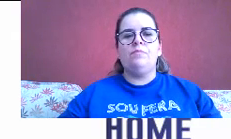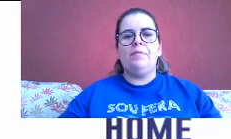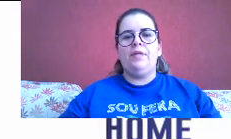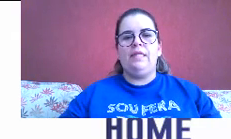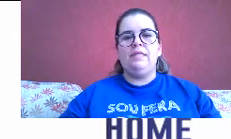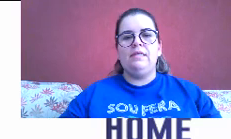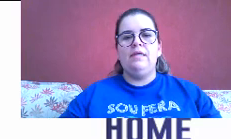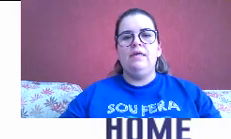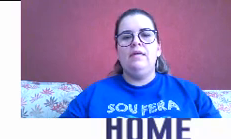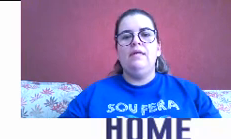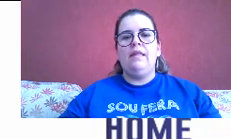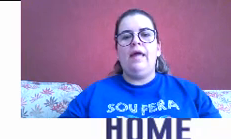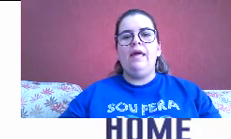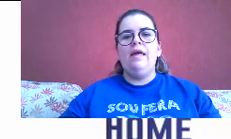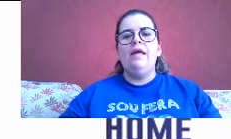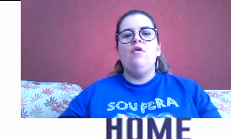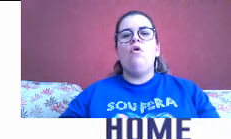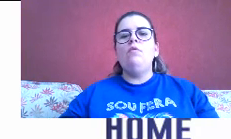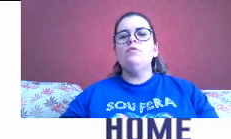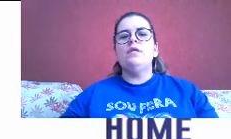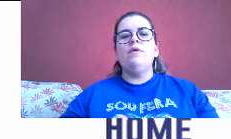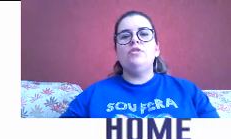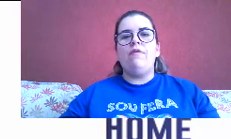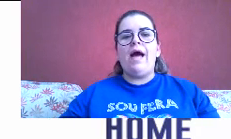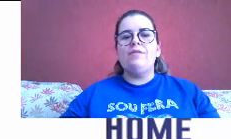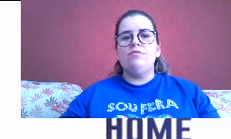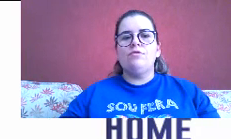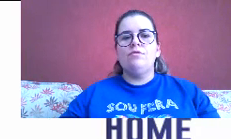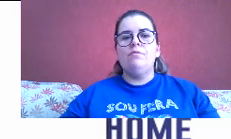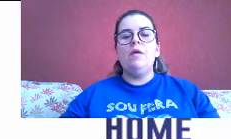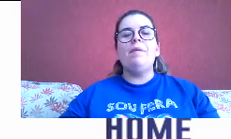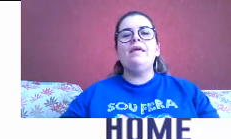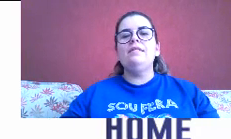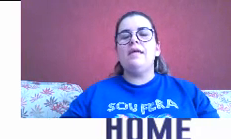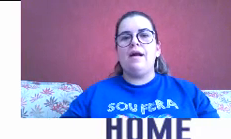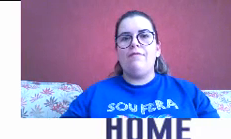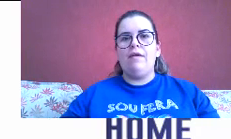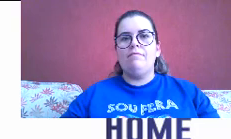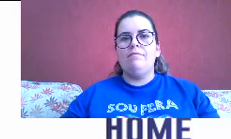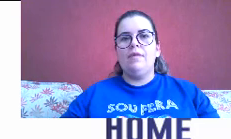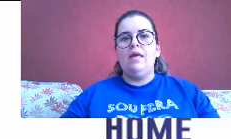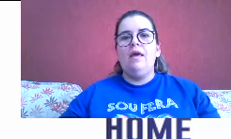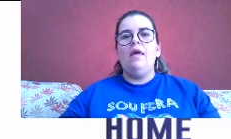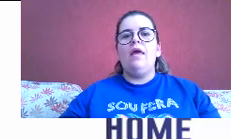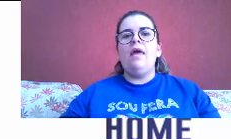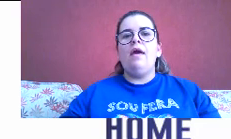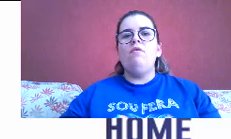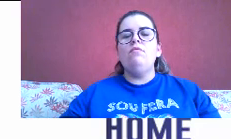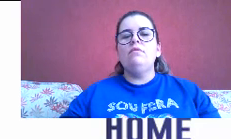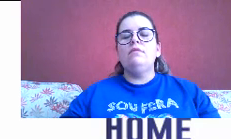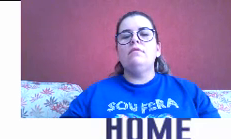esses superpoderes né como são ativados e para que servem